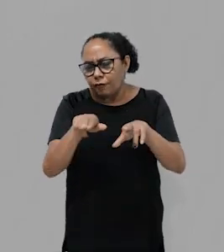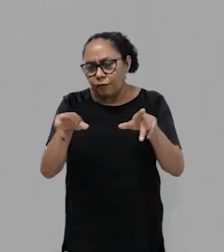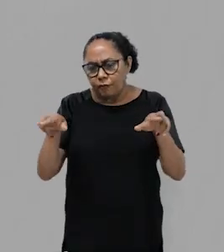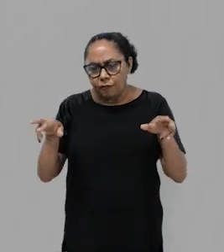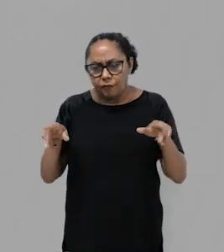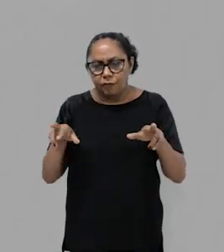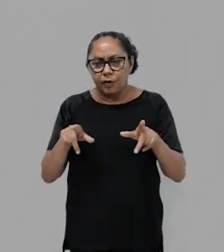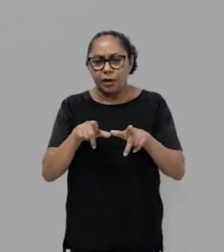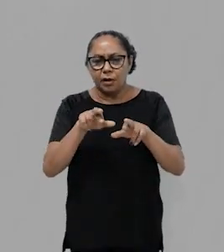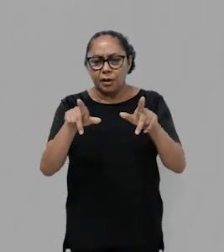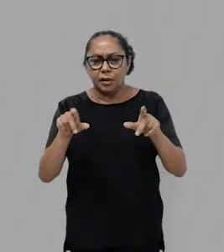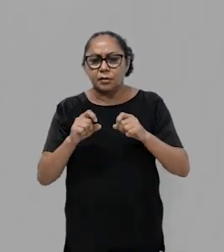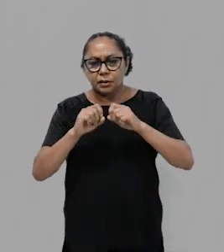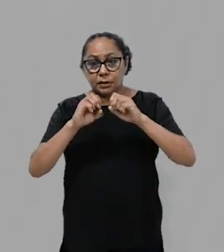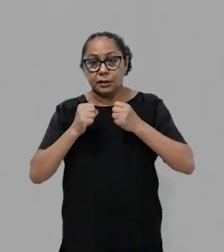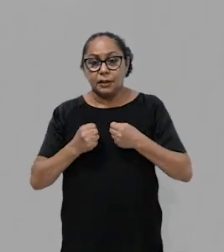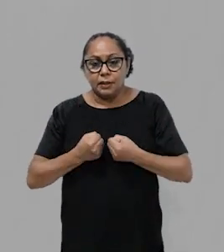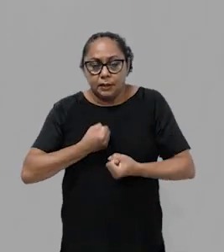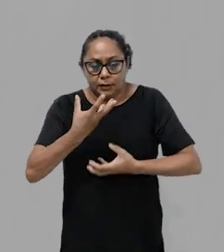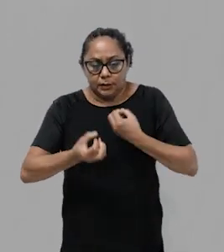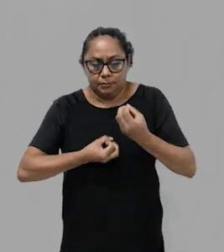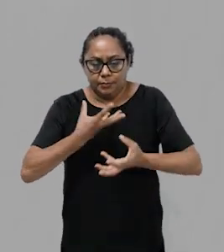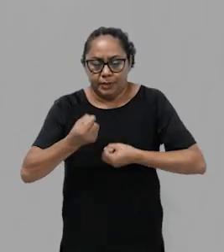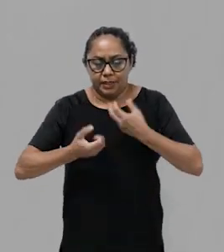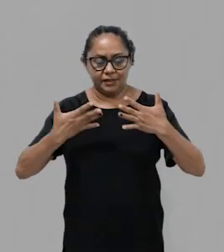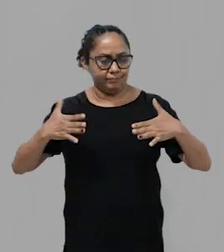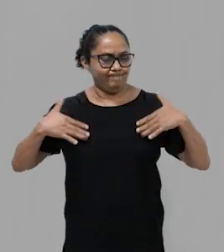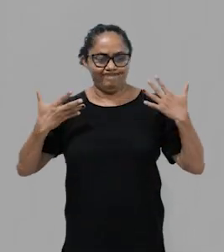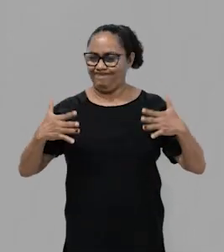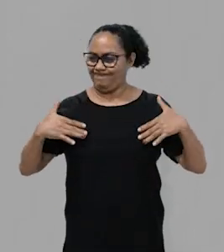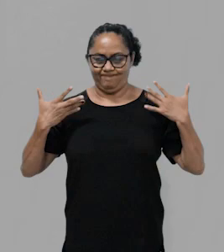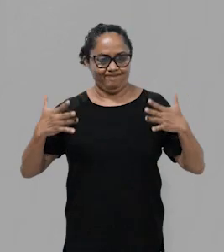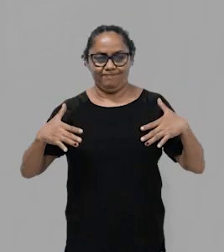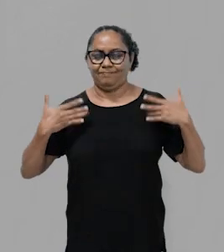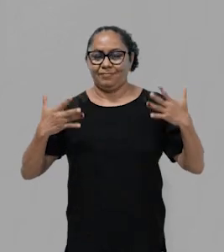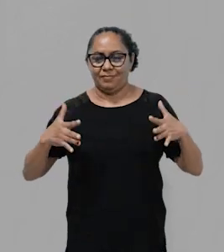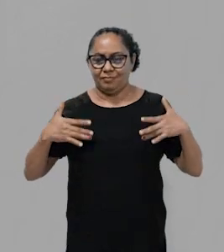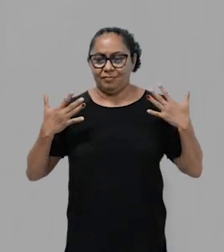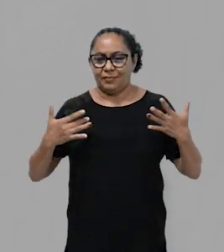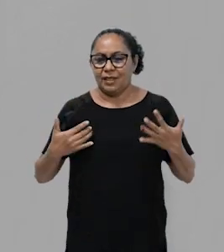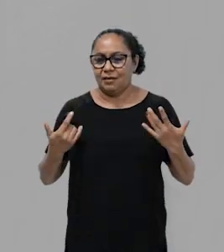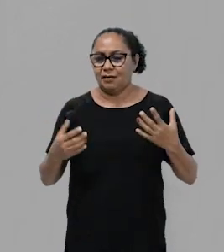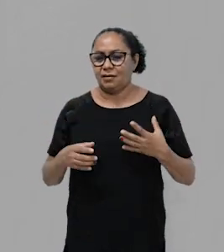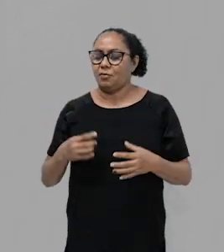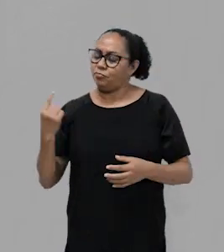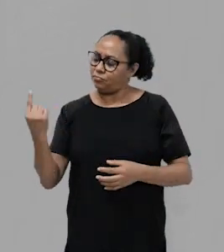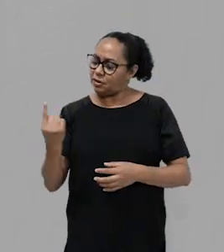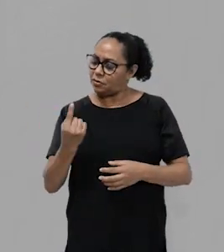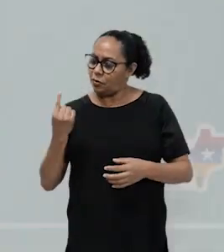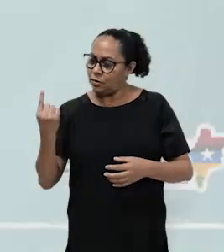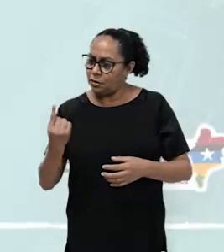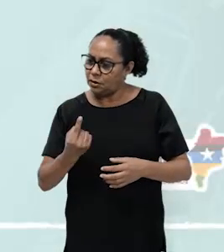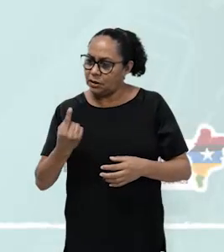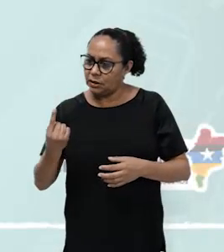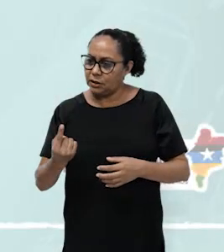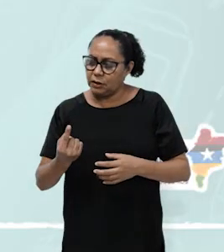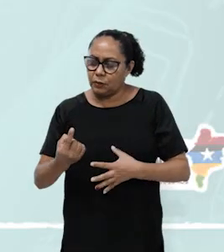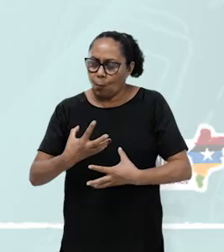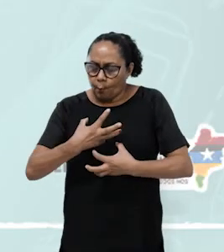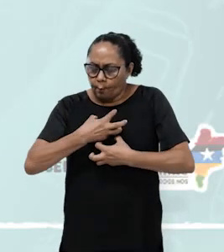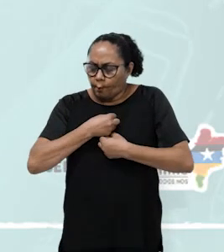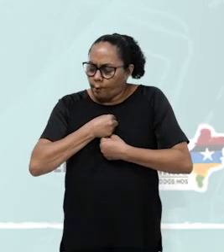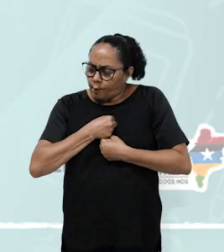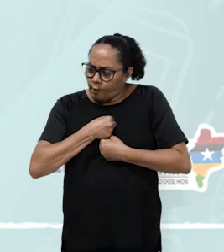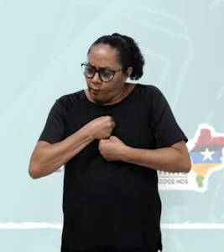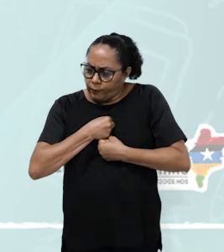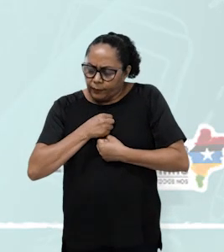que ele deixe claro uma alegria. Era sempre distante, frio, vazio. O que é interessante é que algumas obras dele